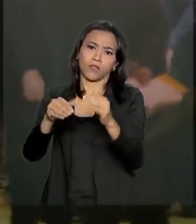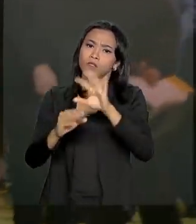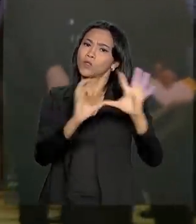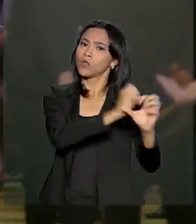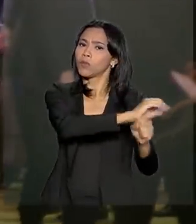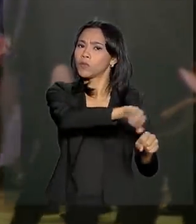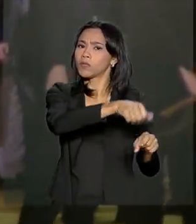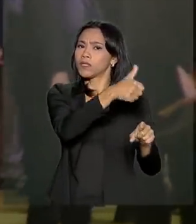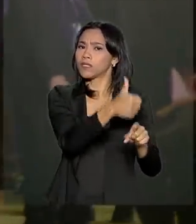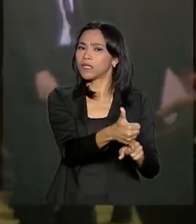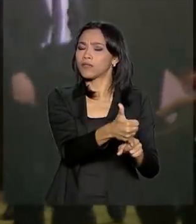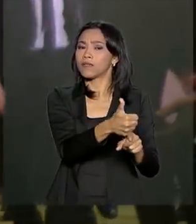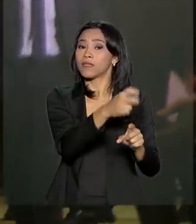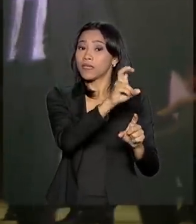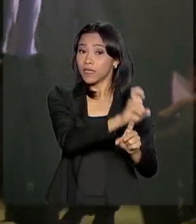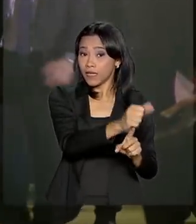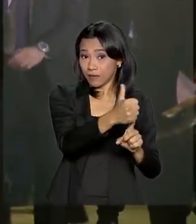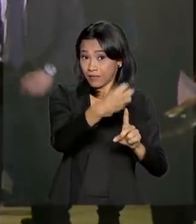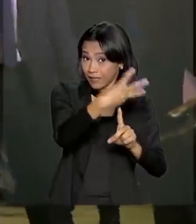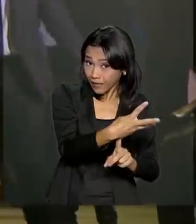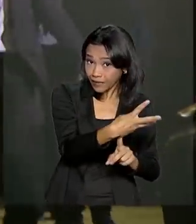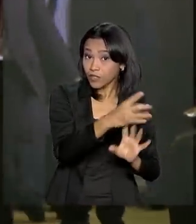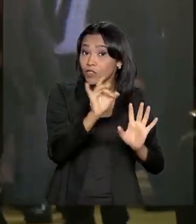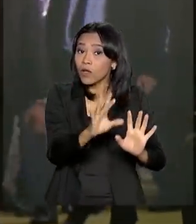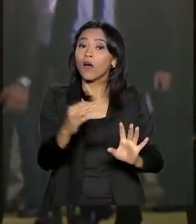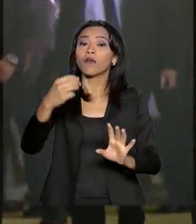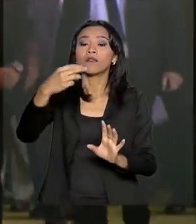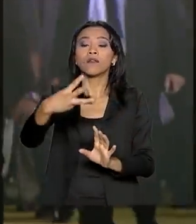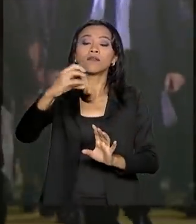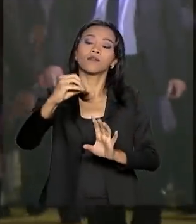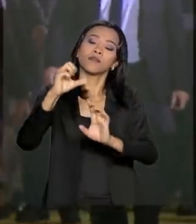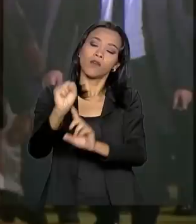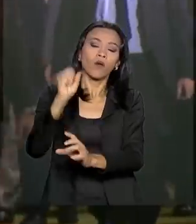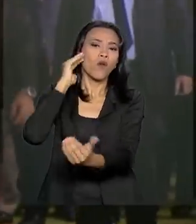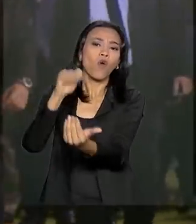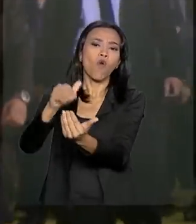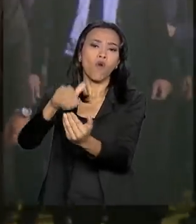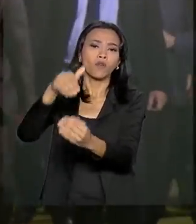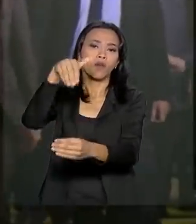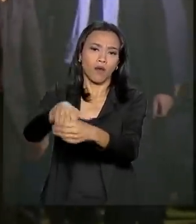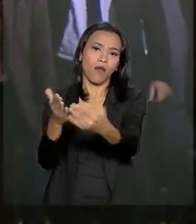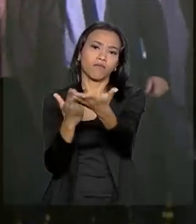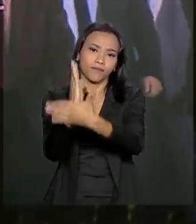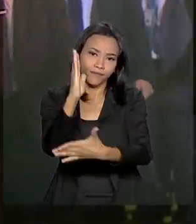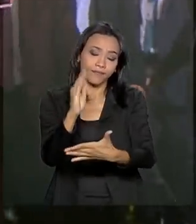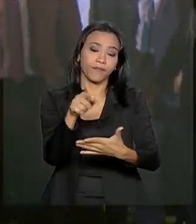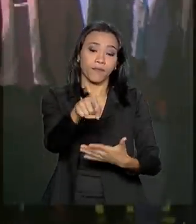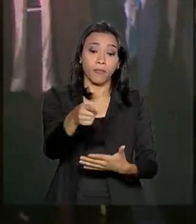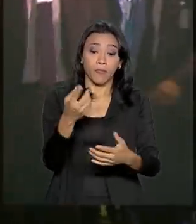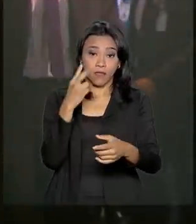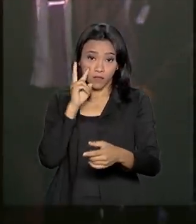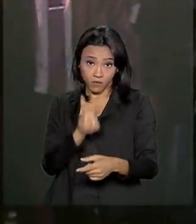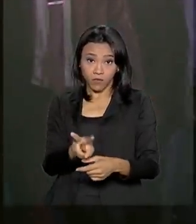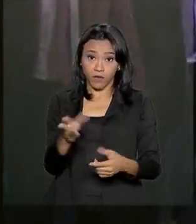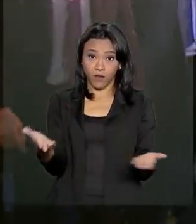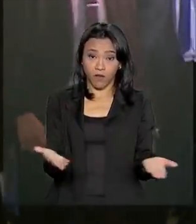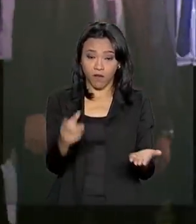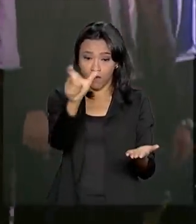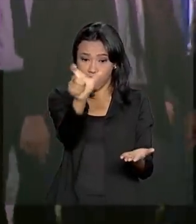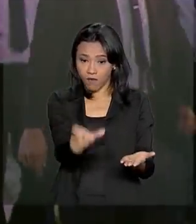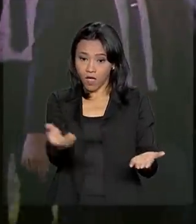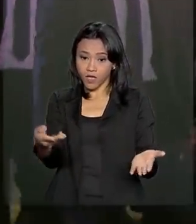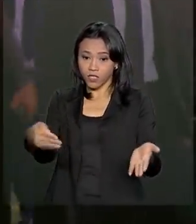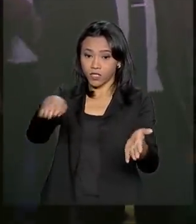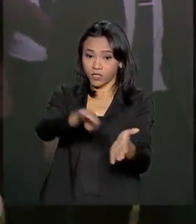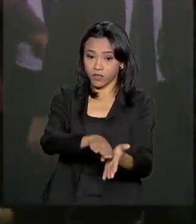Câmara, em duas votações. São imagens aí recuperadas aí da chegada do presidente Jair Bolsonaro ao